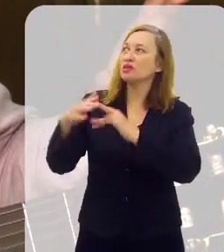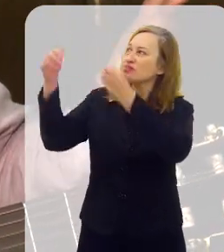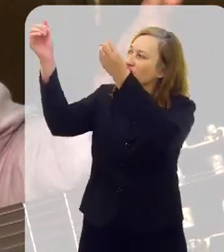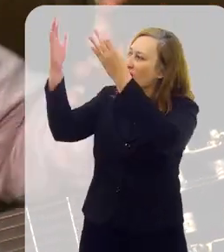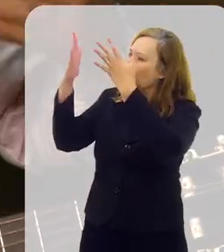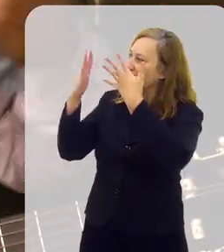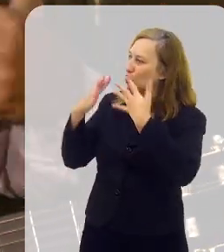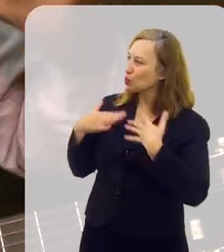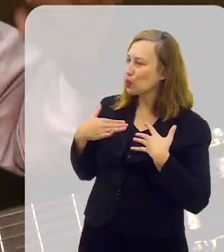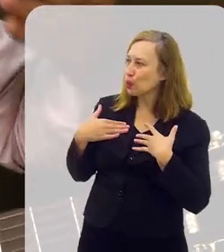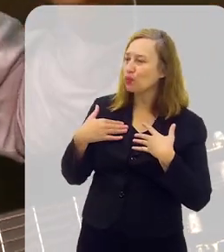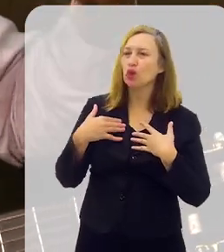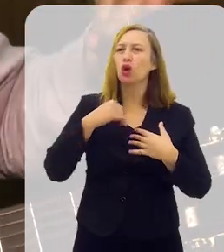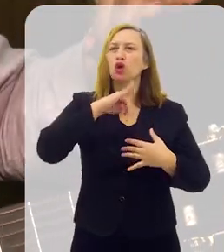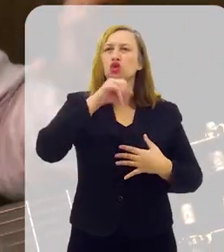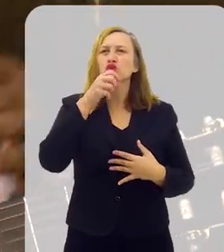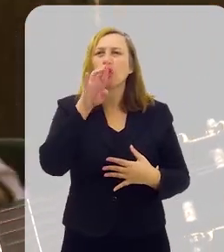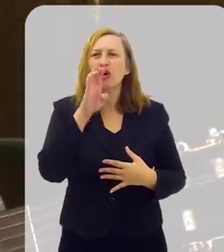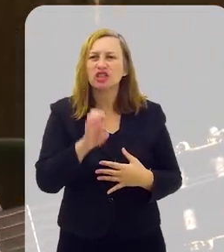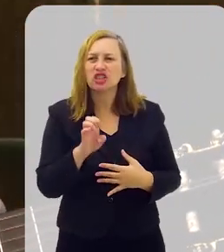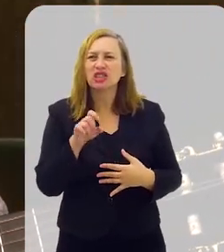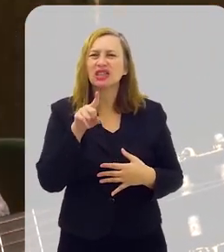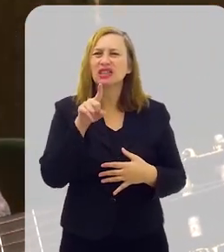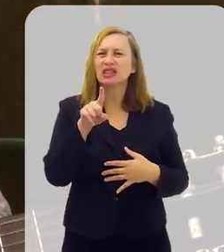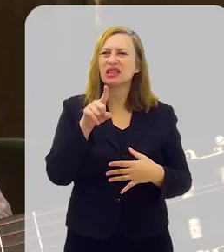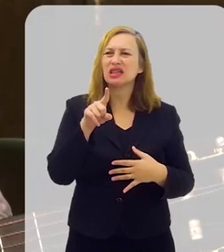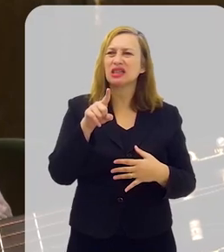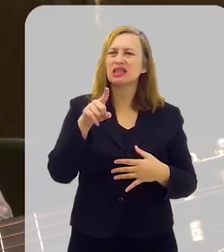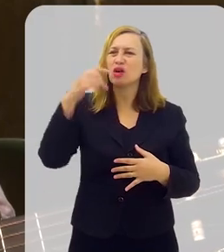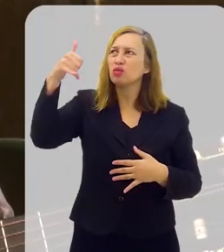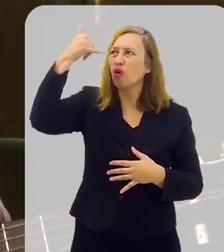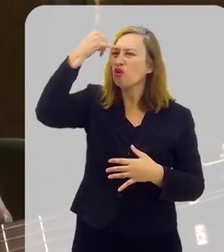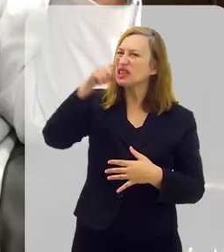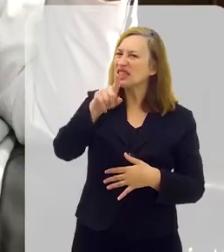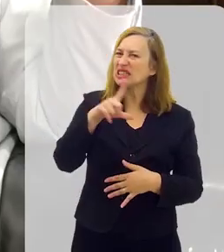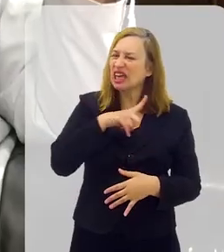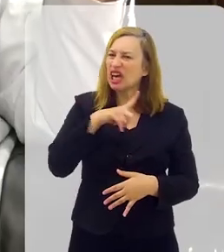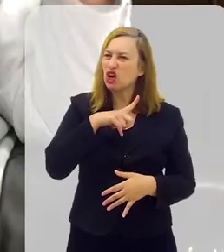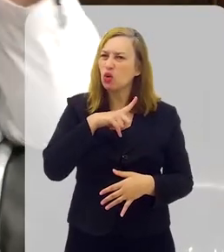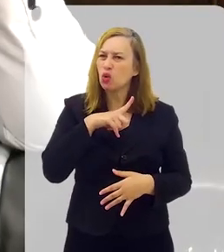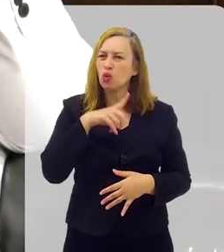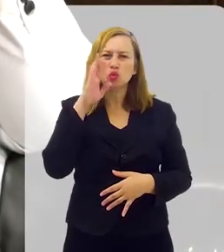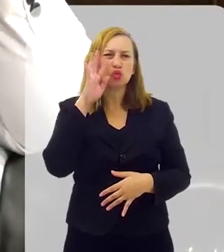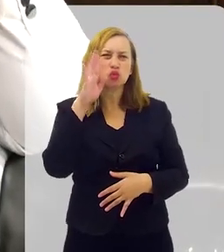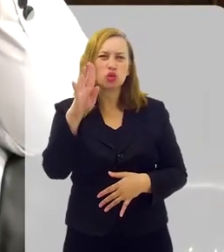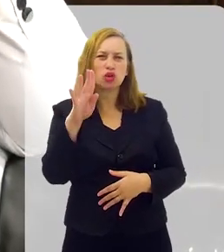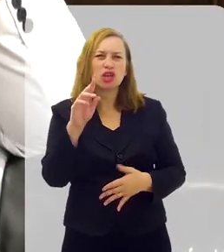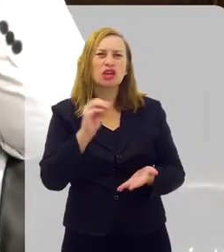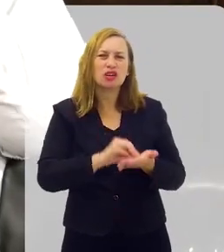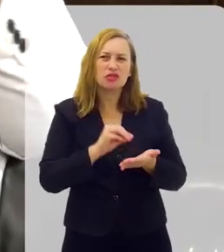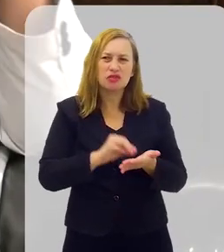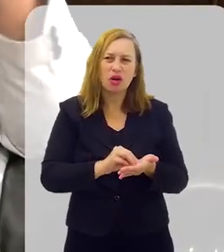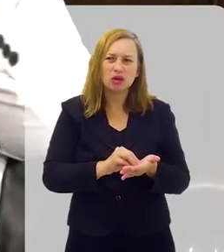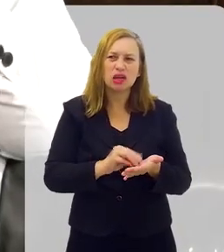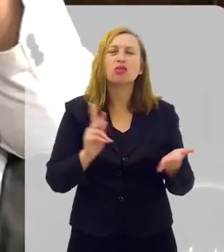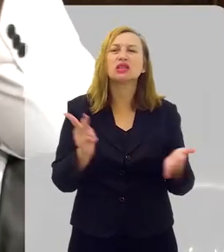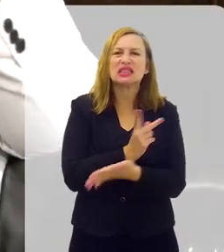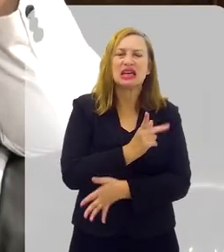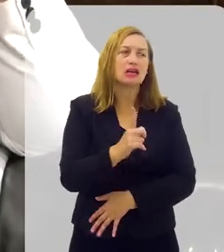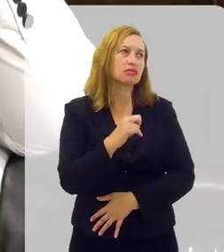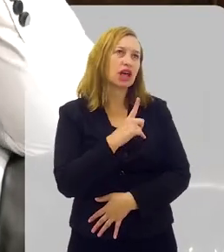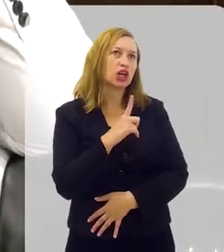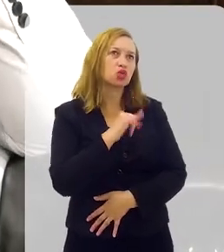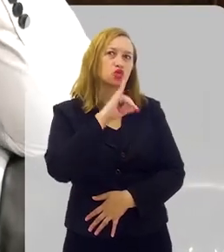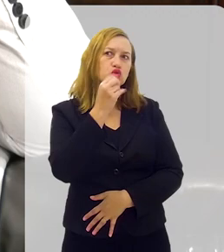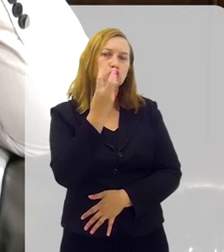Certo? O Senhor me ungiu. Jorge, nessa unção, você ainda tem um sonho que você ainda não